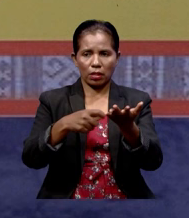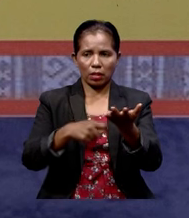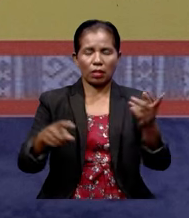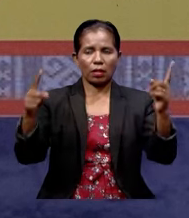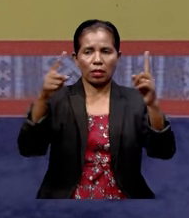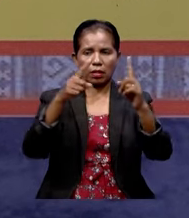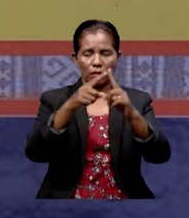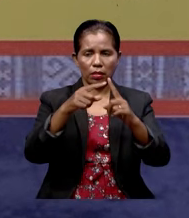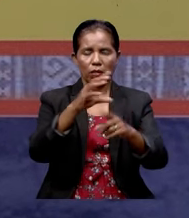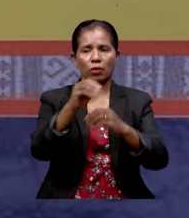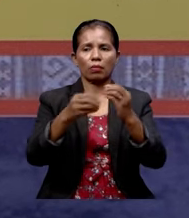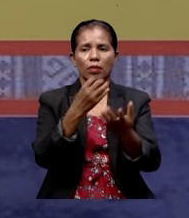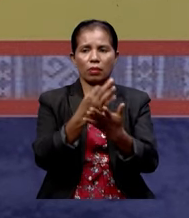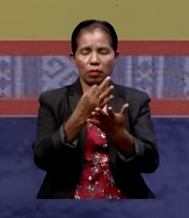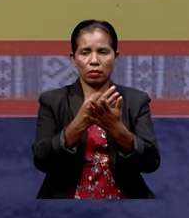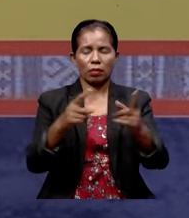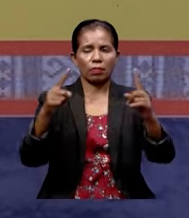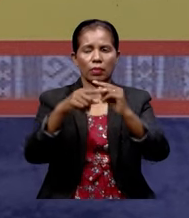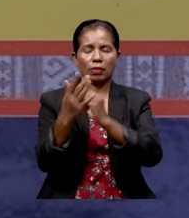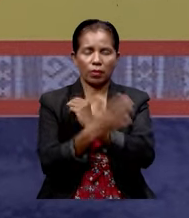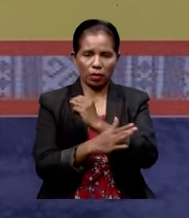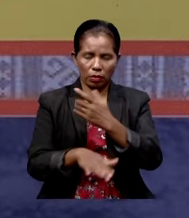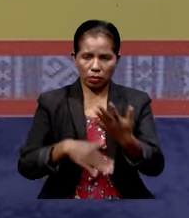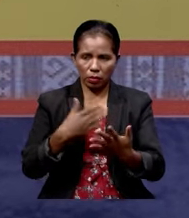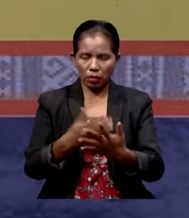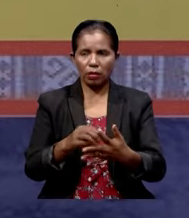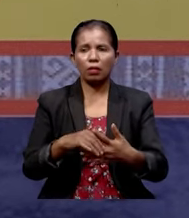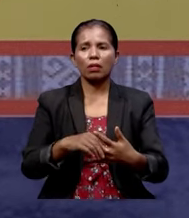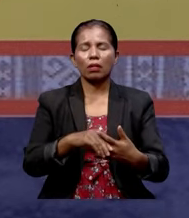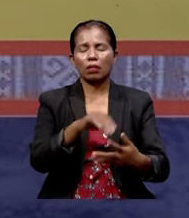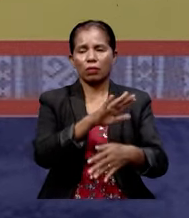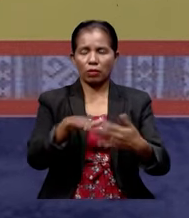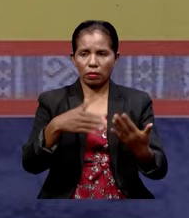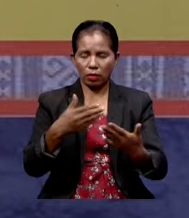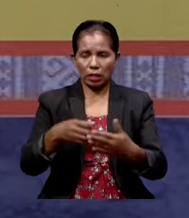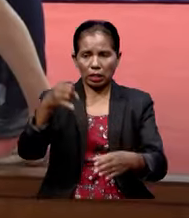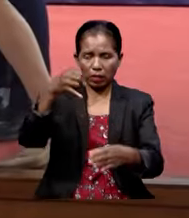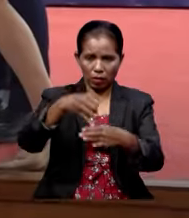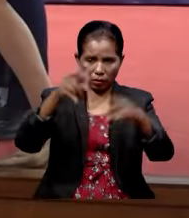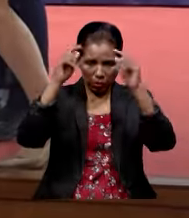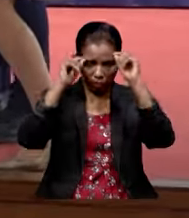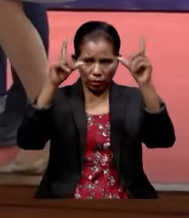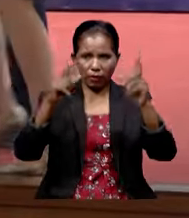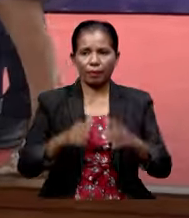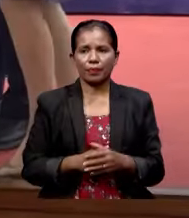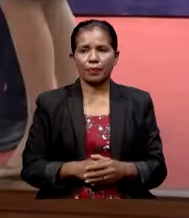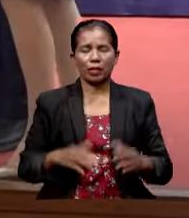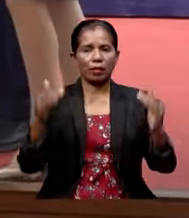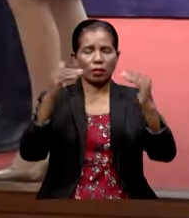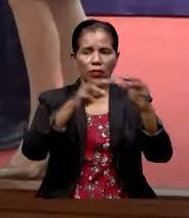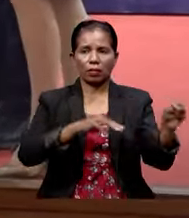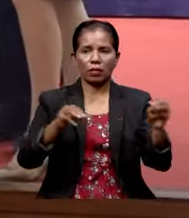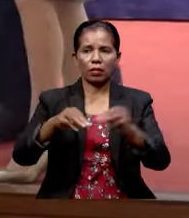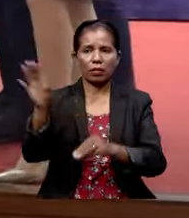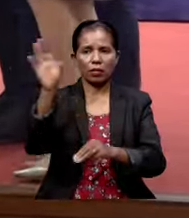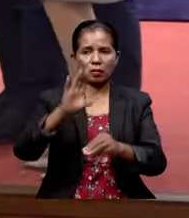tecnologia financeira, financiamento para países, exatamente o todo, inclui Timor-Leste. Conferência Nacional de Mudanças Climáticas